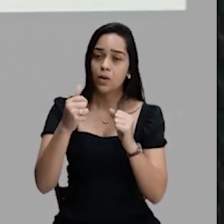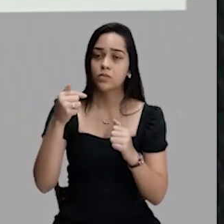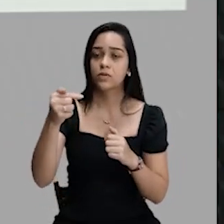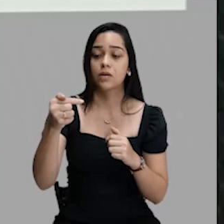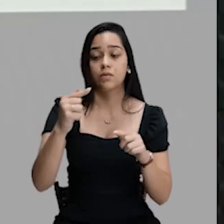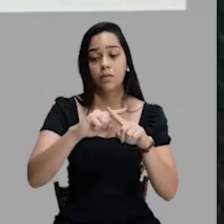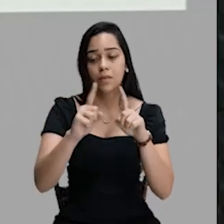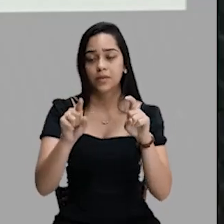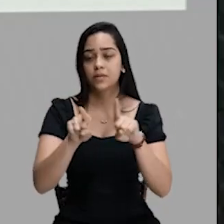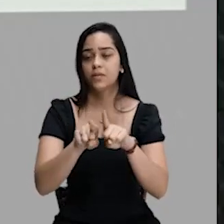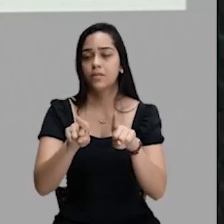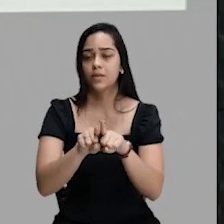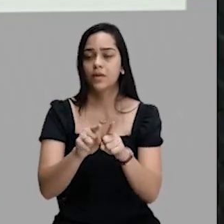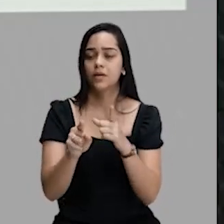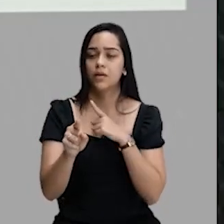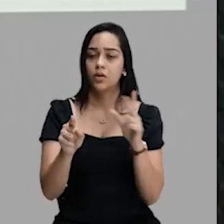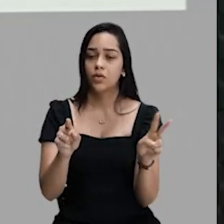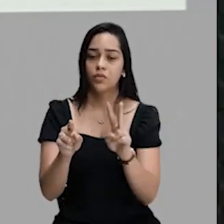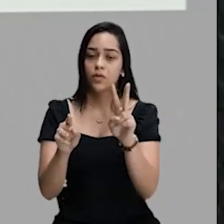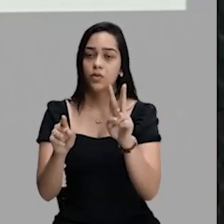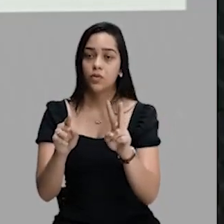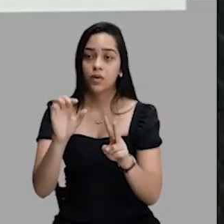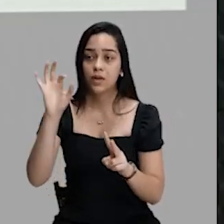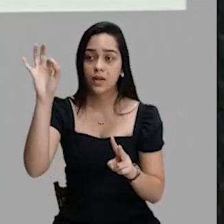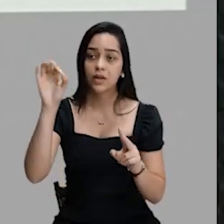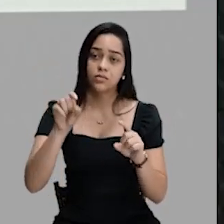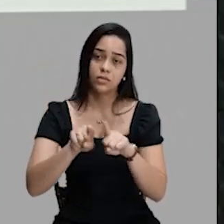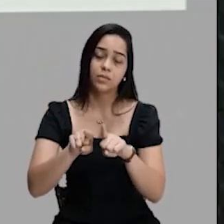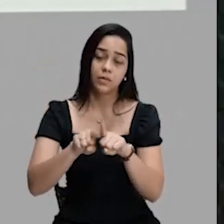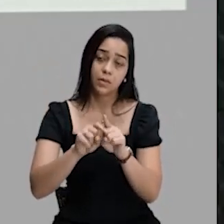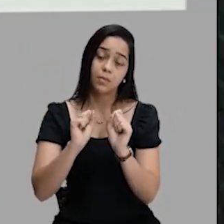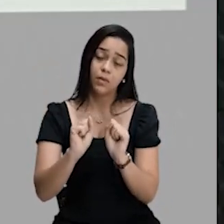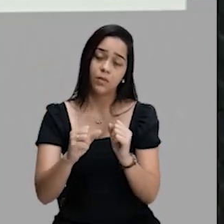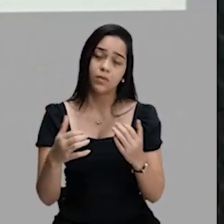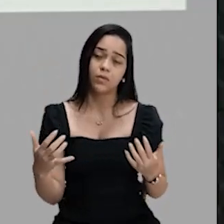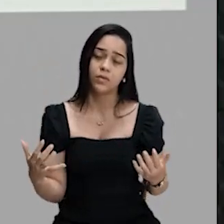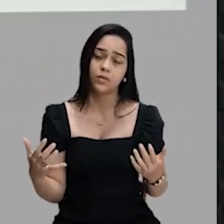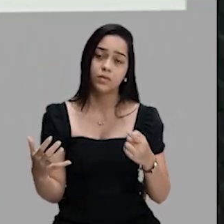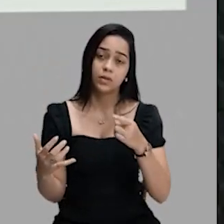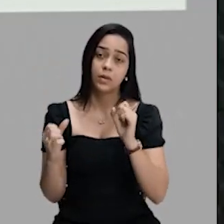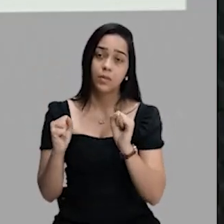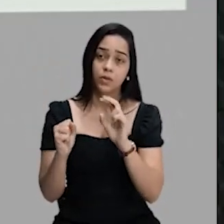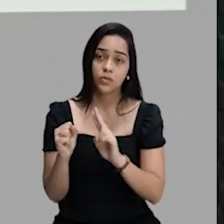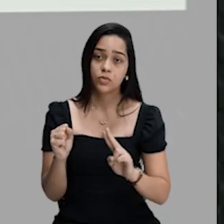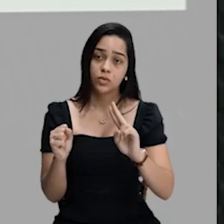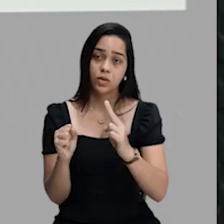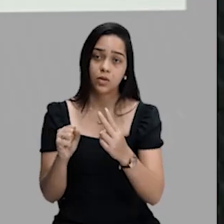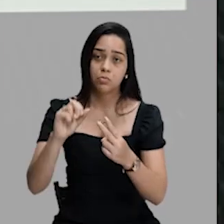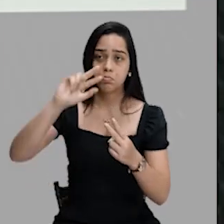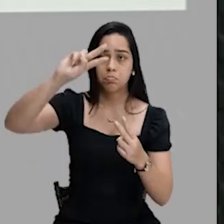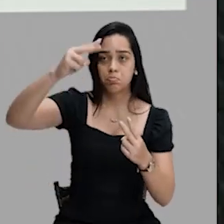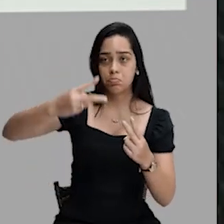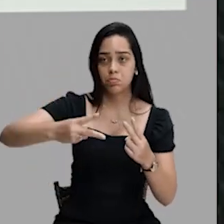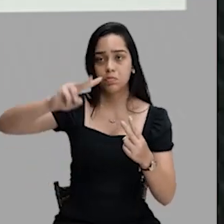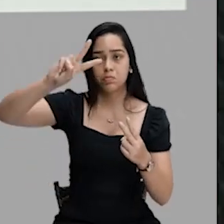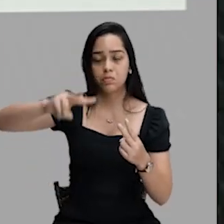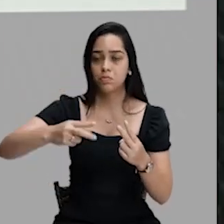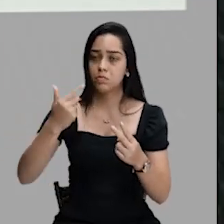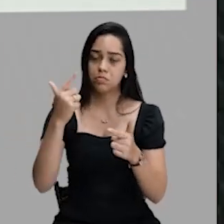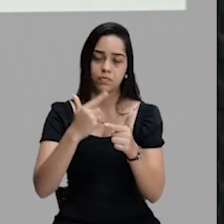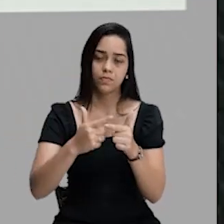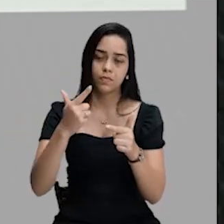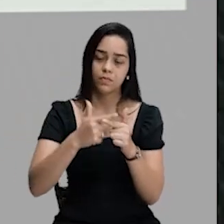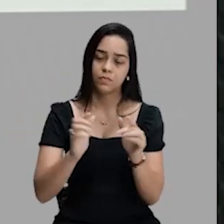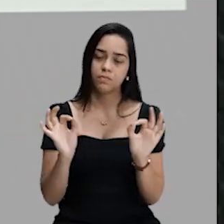Mas ele pode dar o valor em graus. Tá? Então, você pode usar das duas formas sem problema